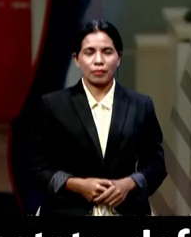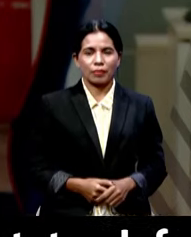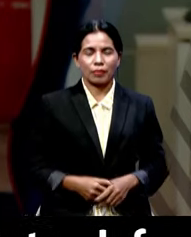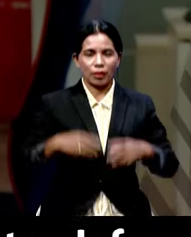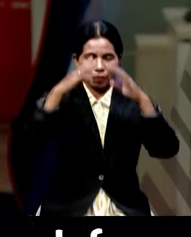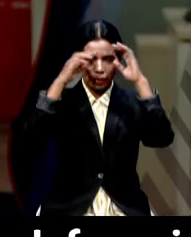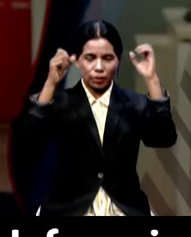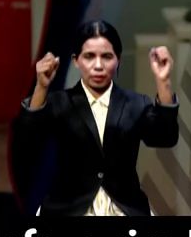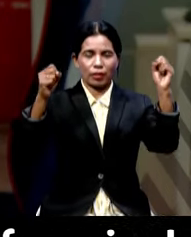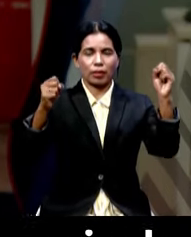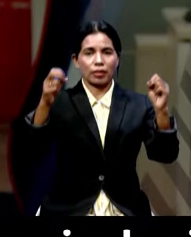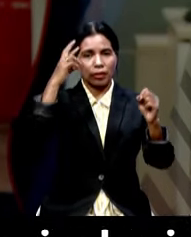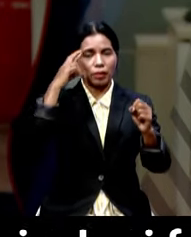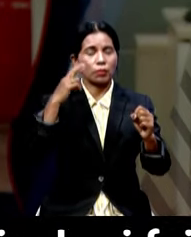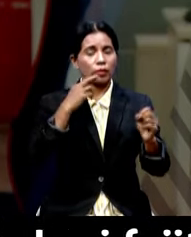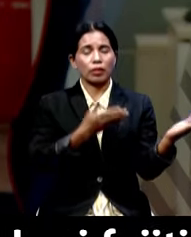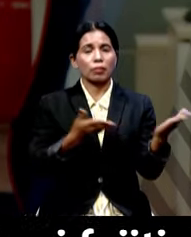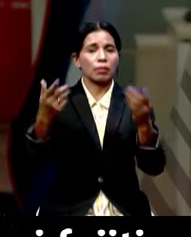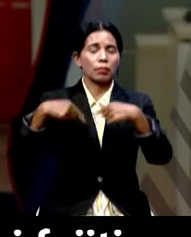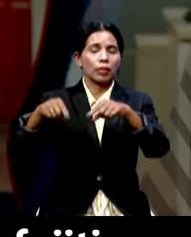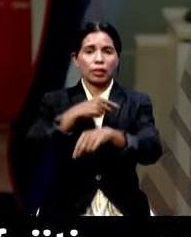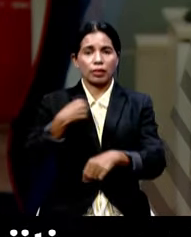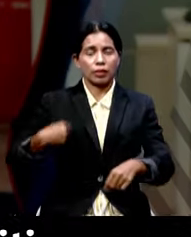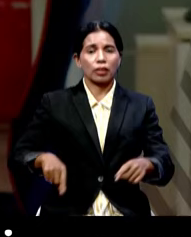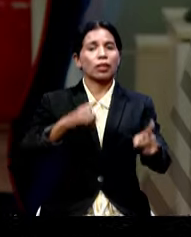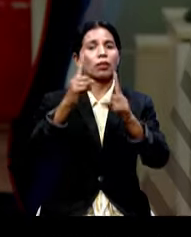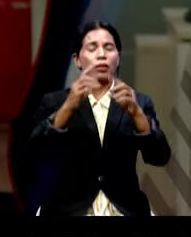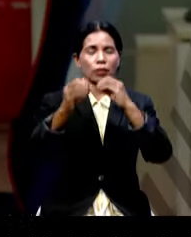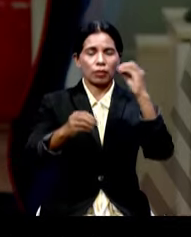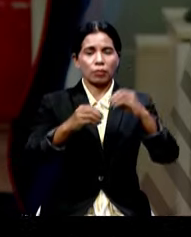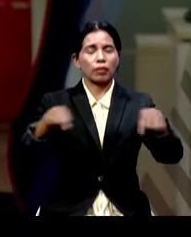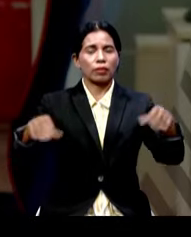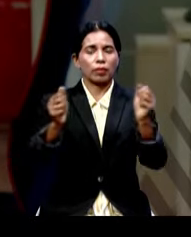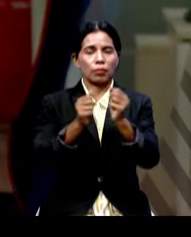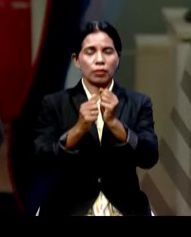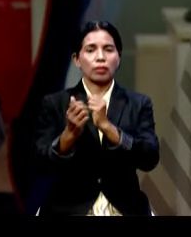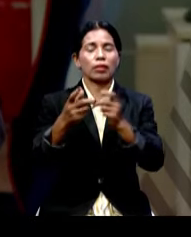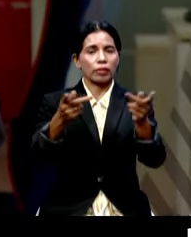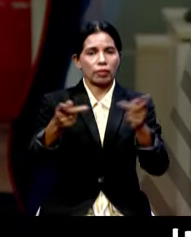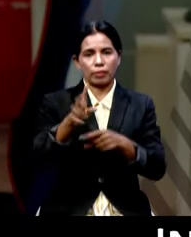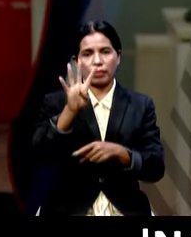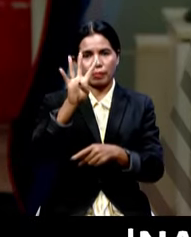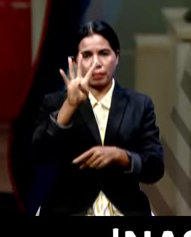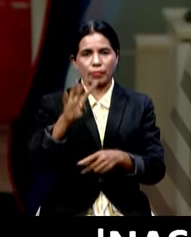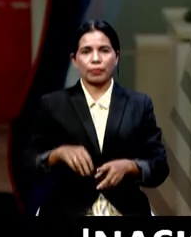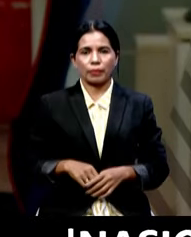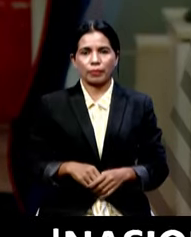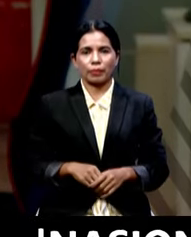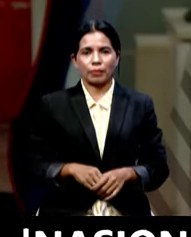Presidente da República se desloca para a China, onde colia com a cooperação entre a rua e o setor HAT.